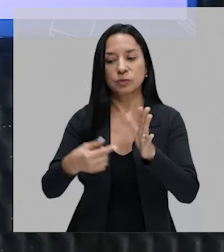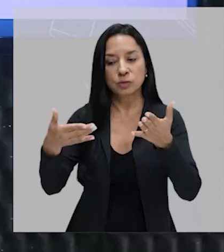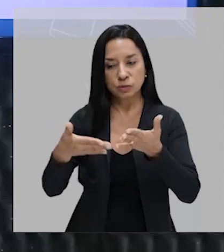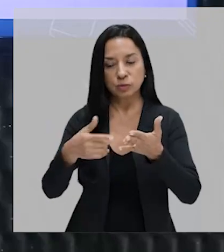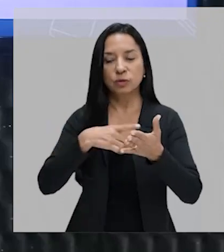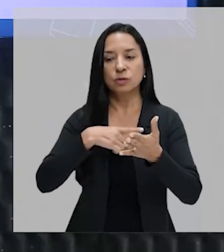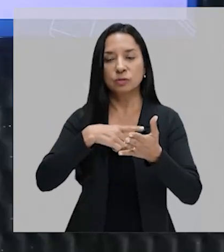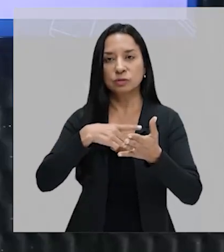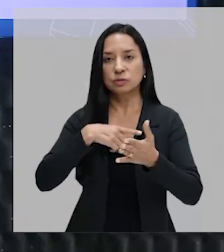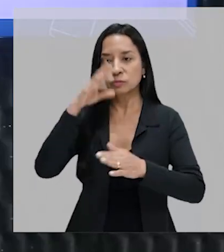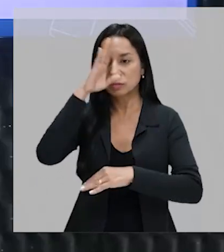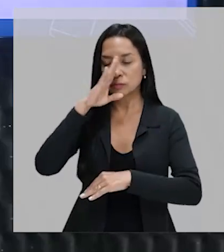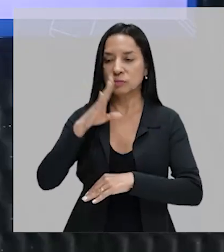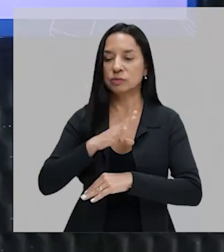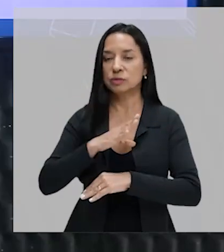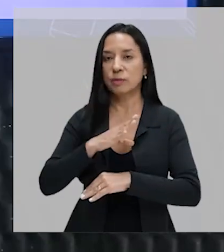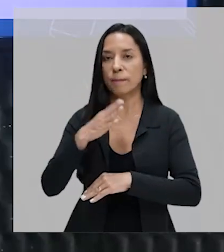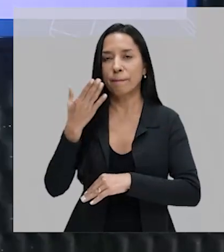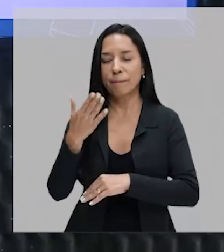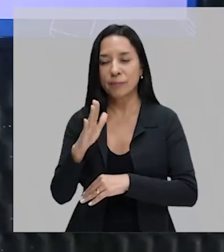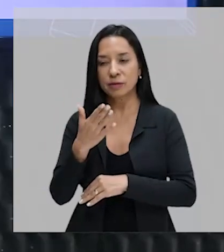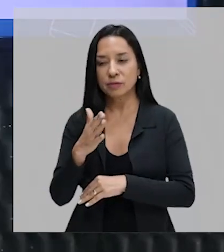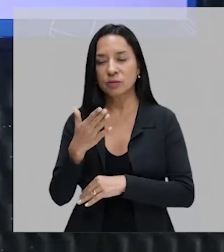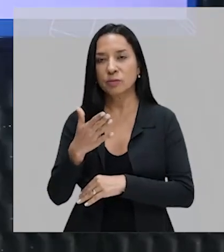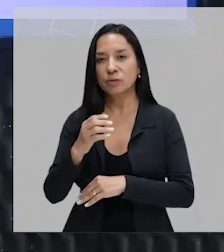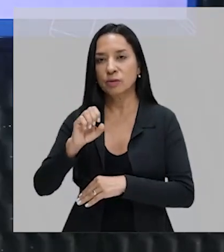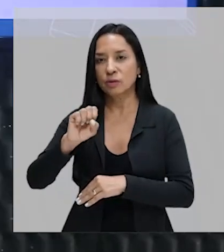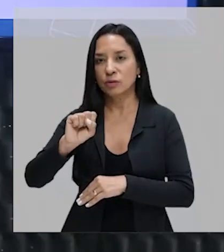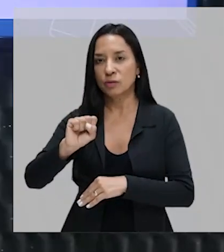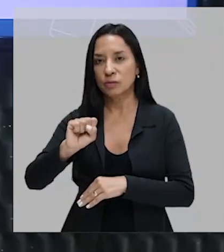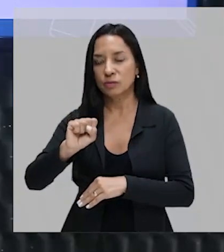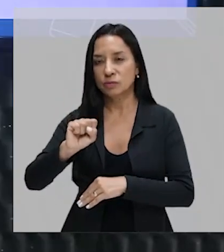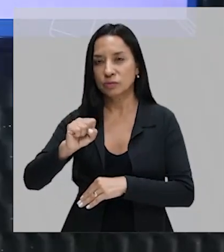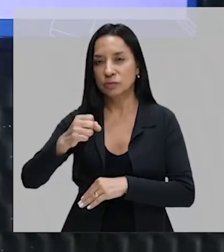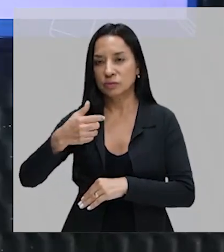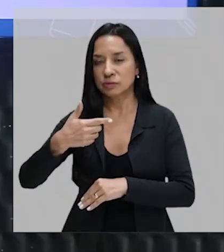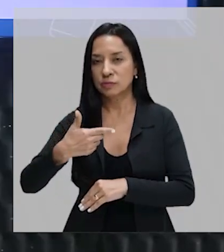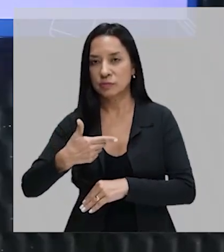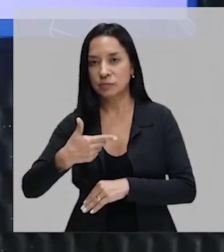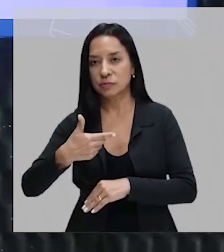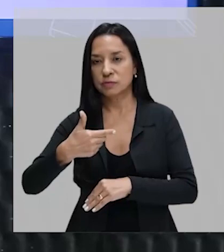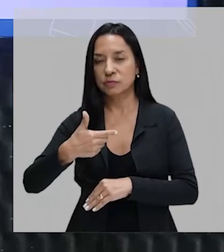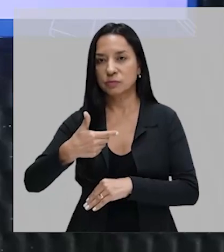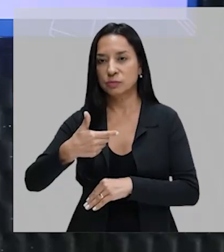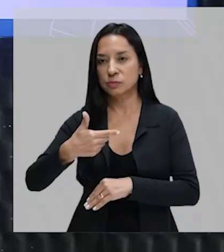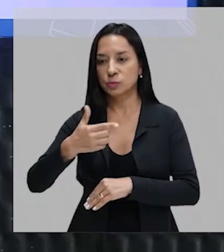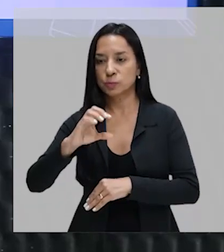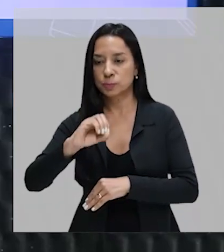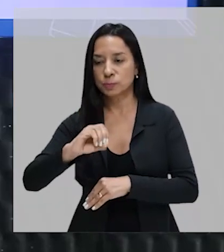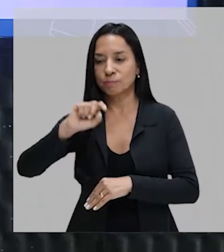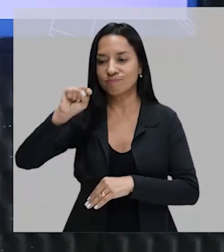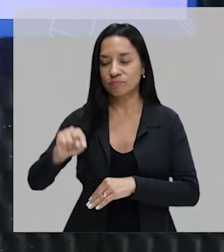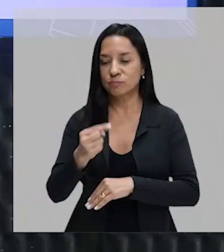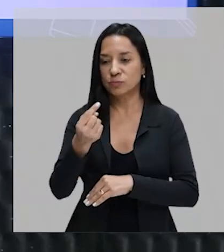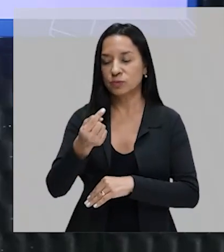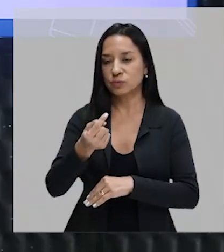no Brasil cerca de aproximadamente 820 mil indígenas.